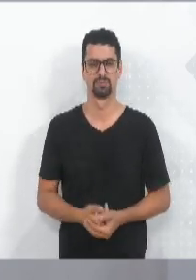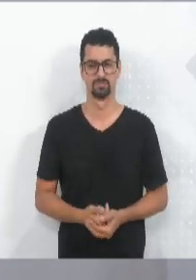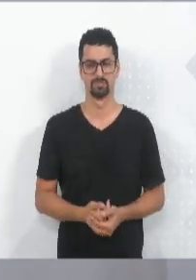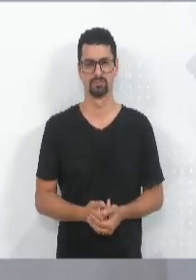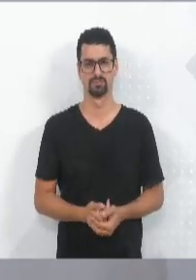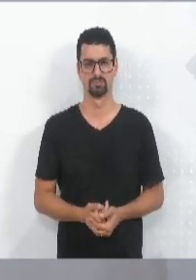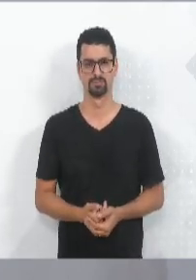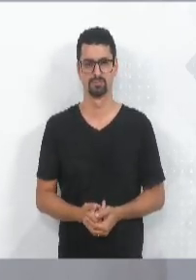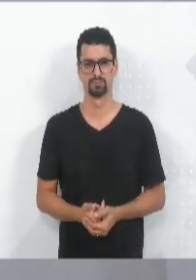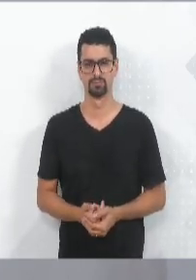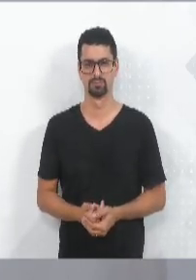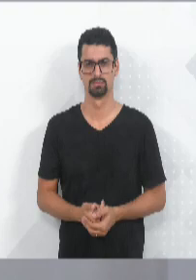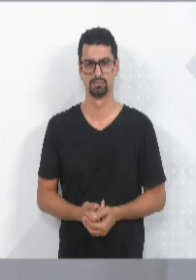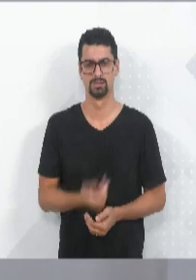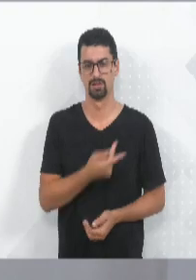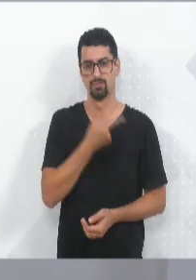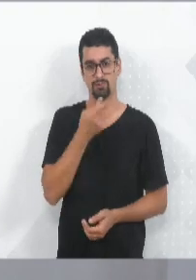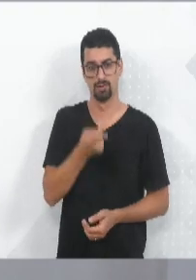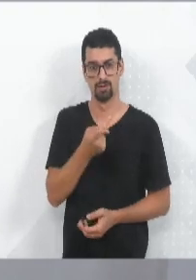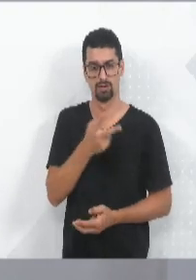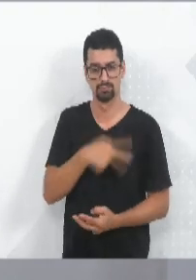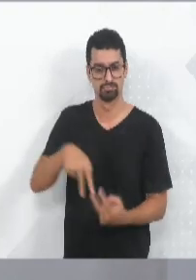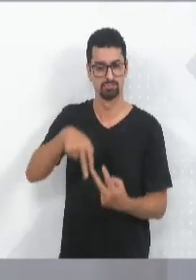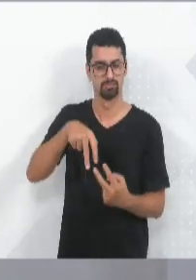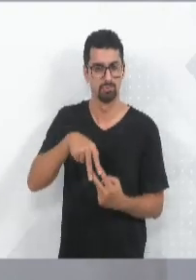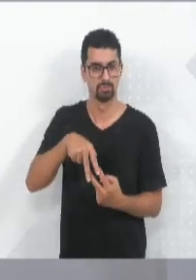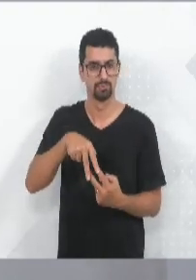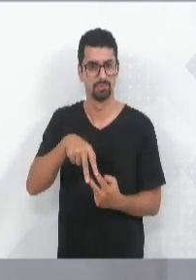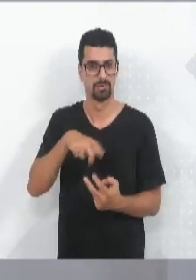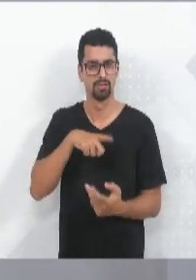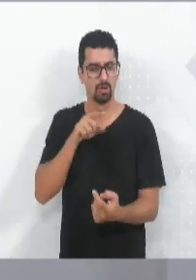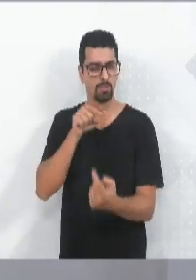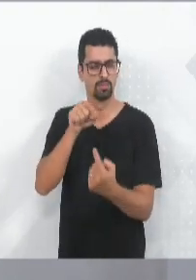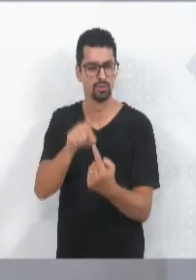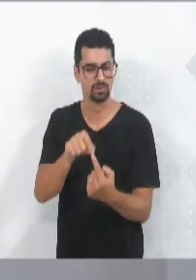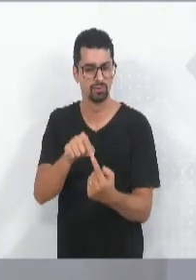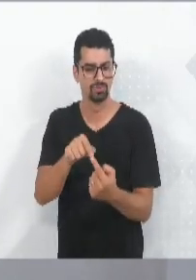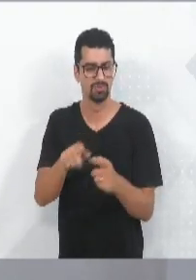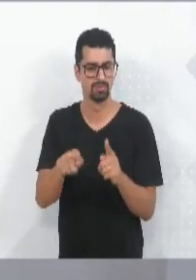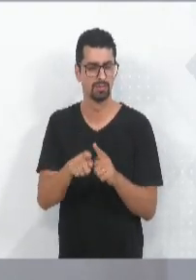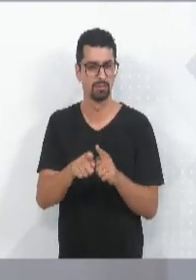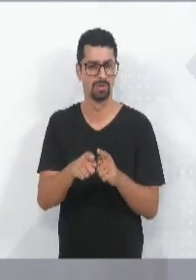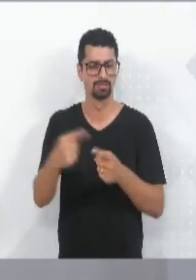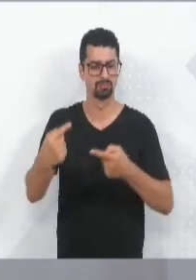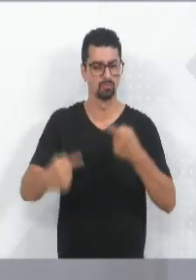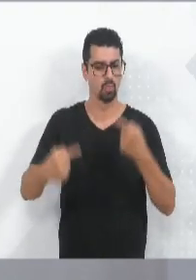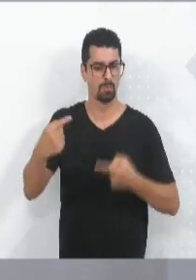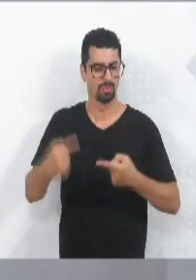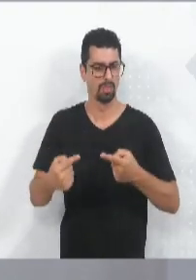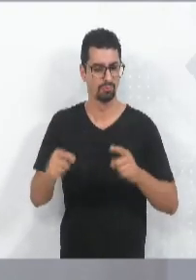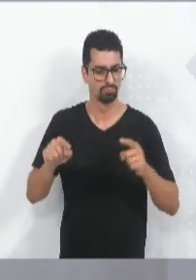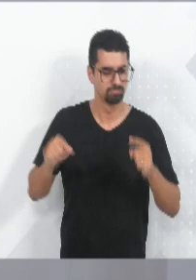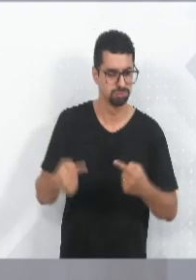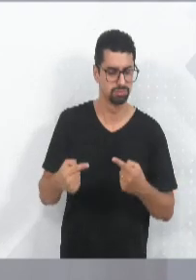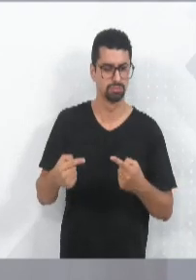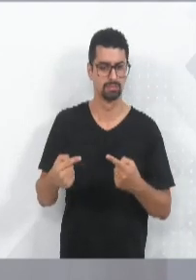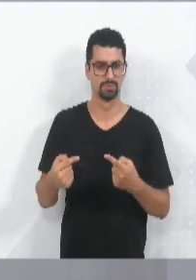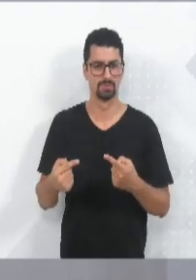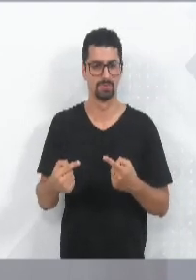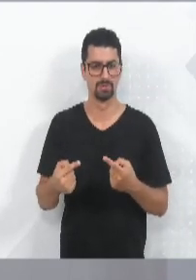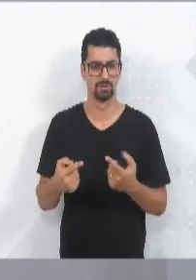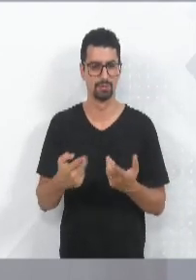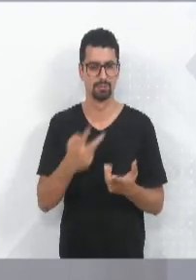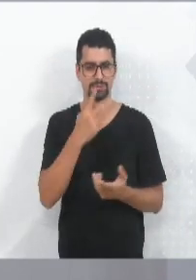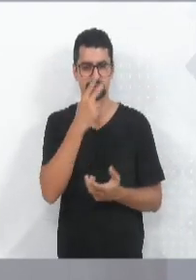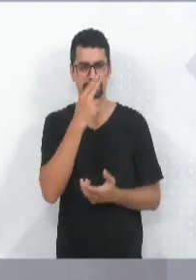que a Maçonaria tem também por objetivo combater a ignorância né a